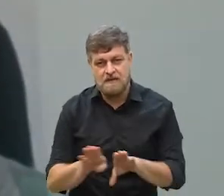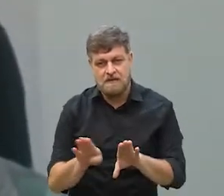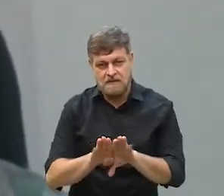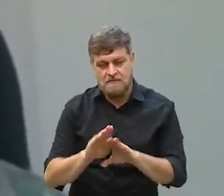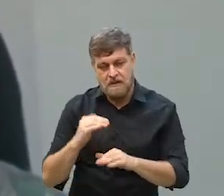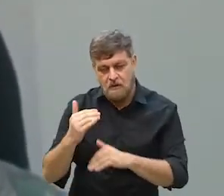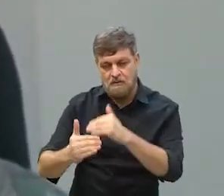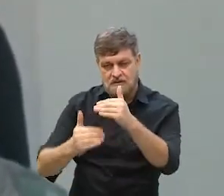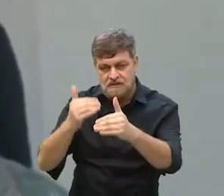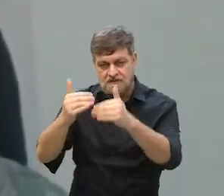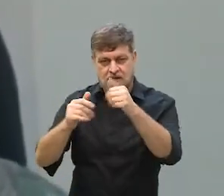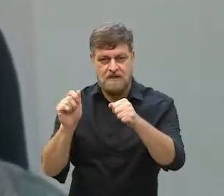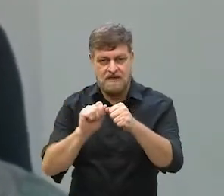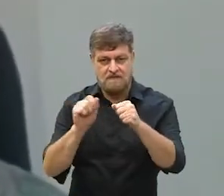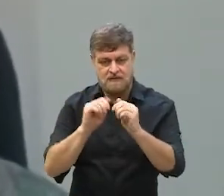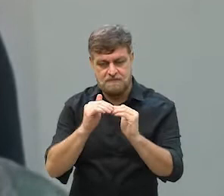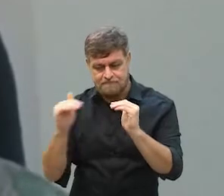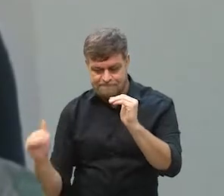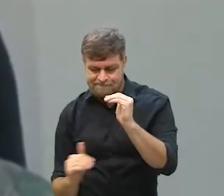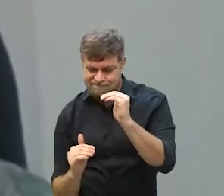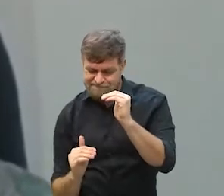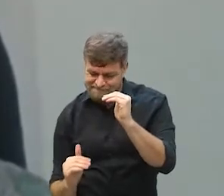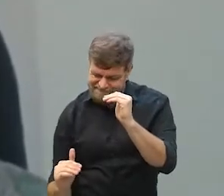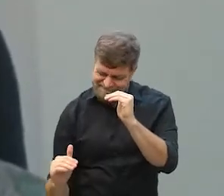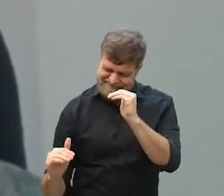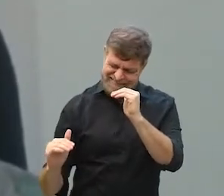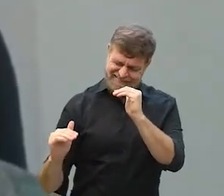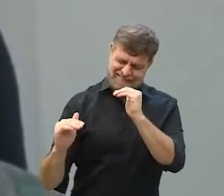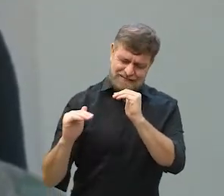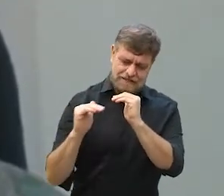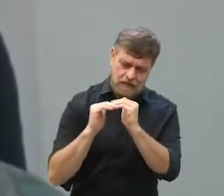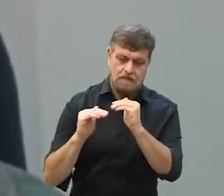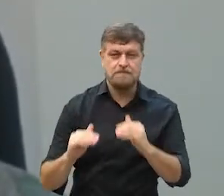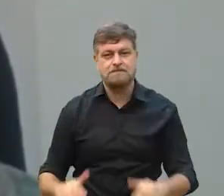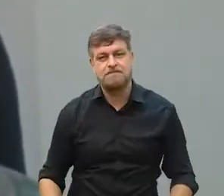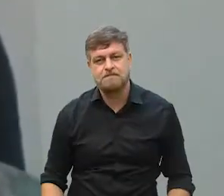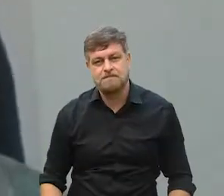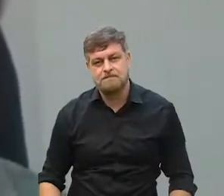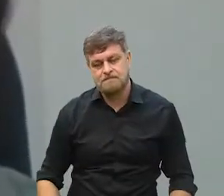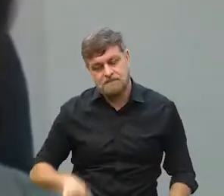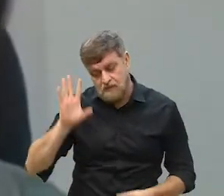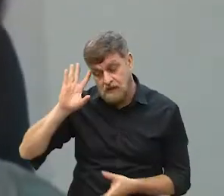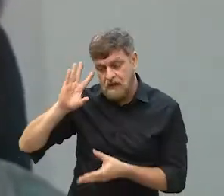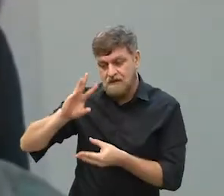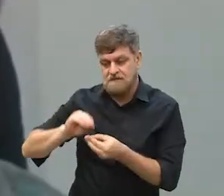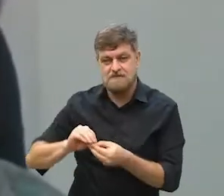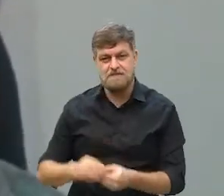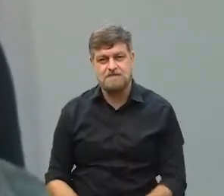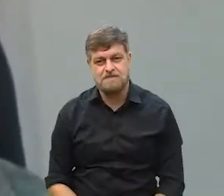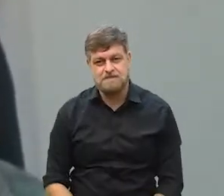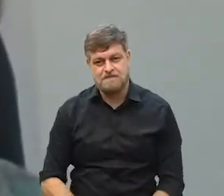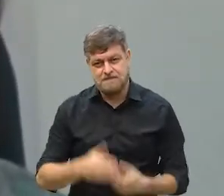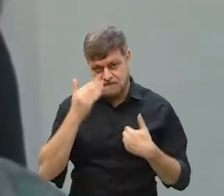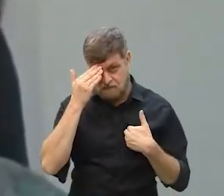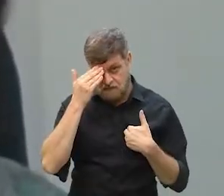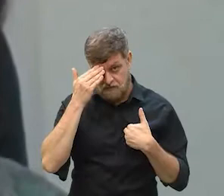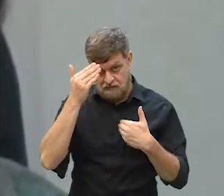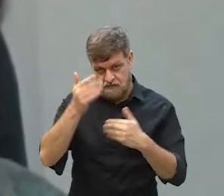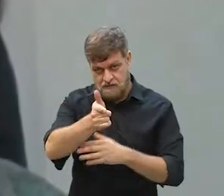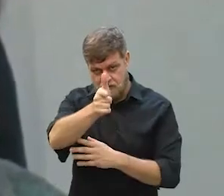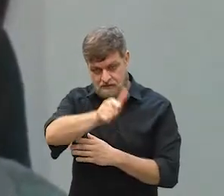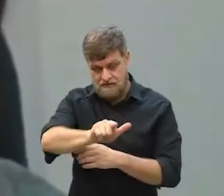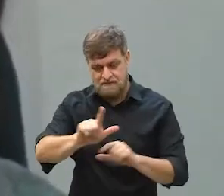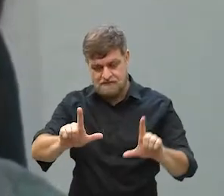desenvolvimento que minimize cada vez mais a vulnerabilidade. É isso. Eu agradeço novamente